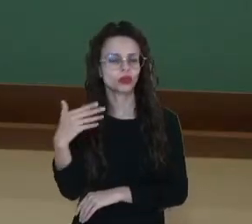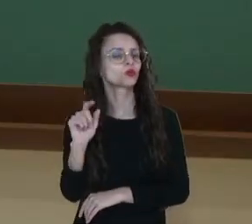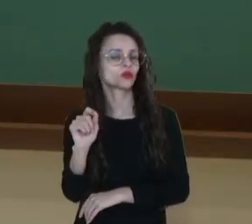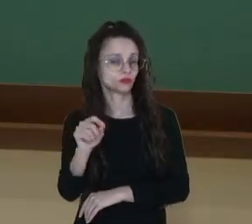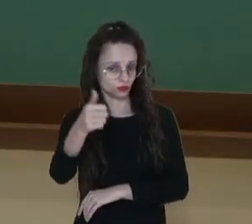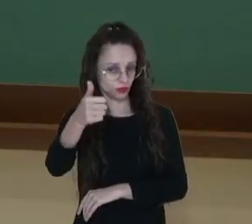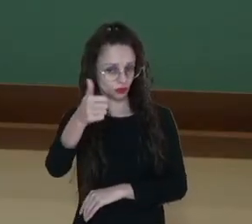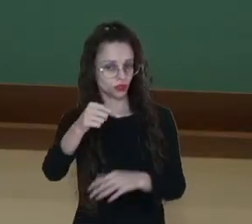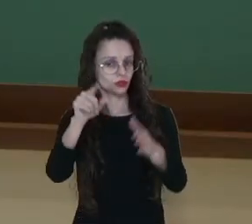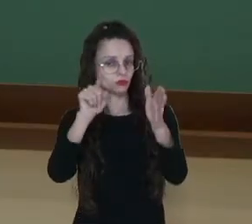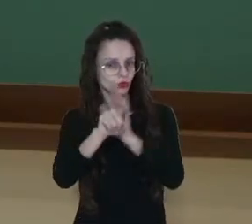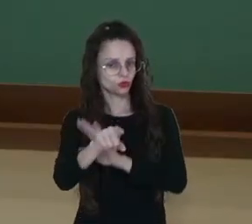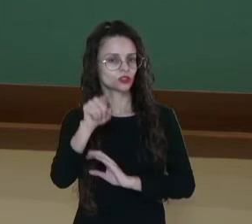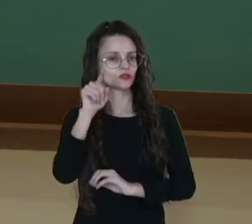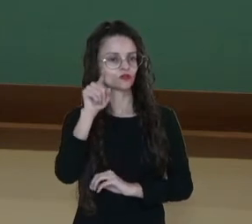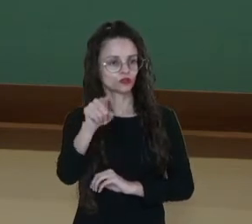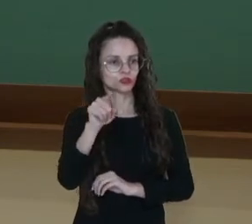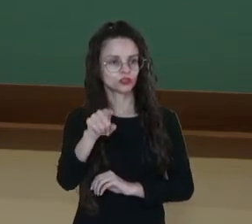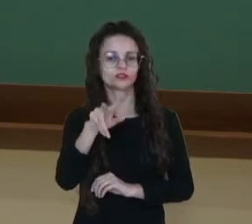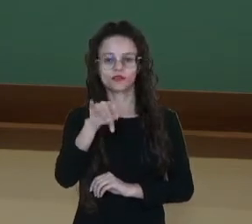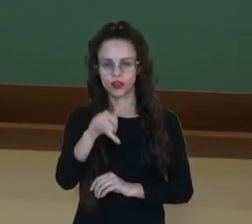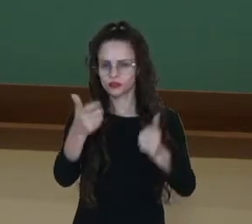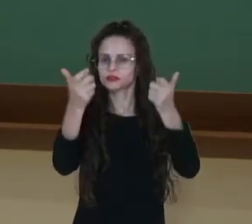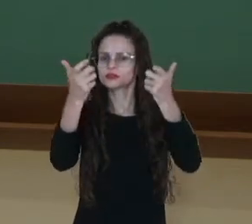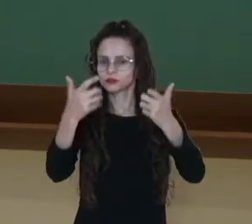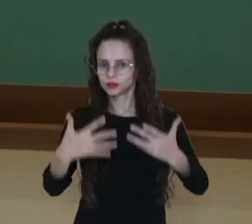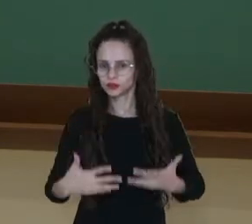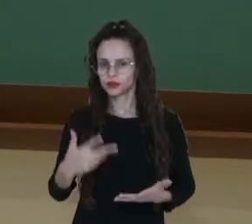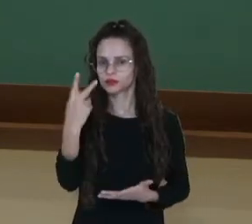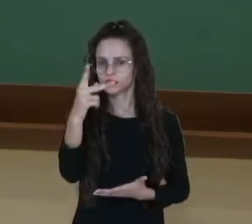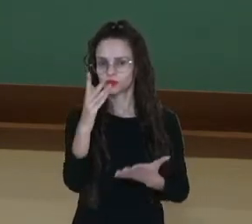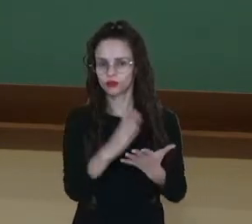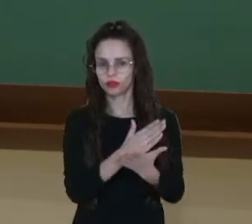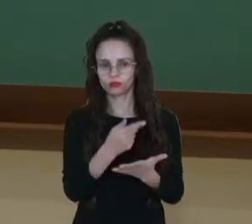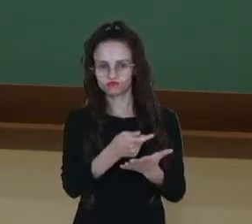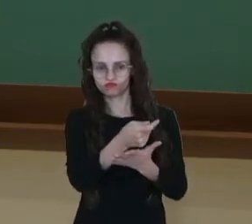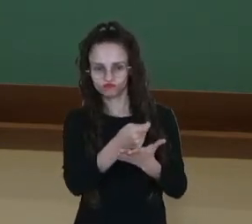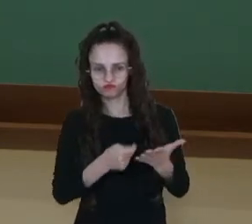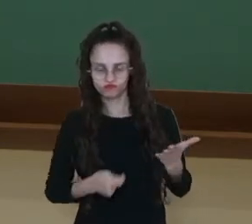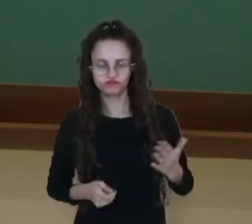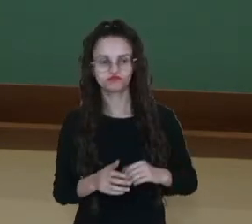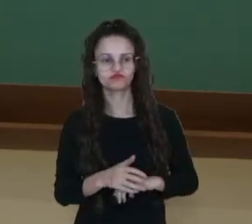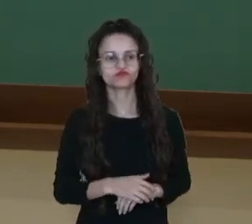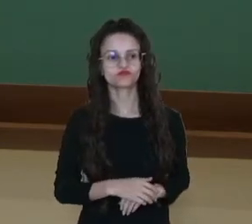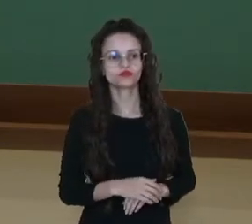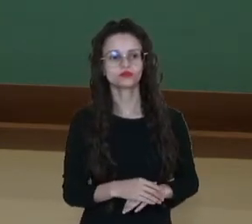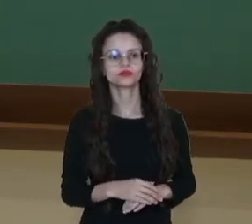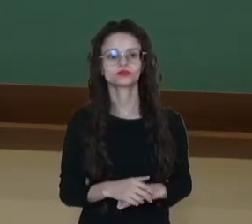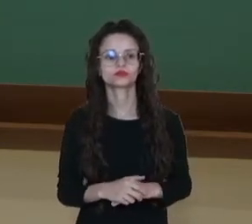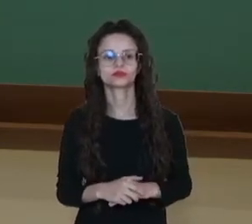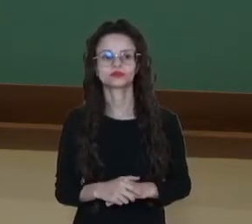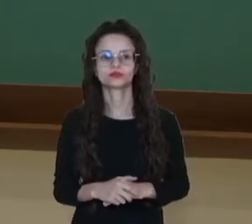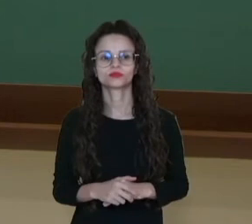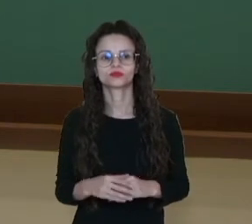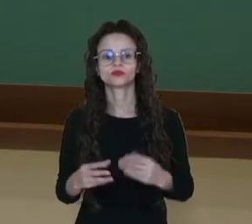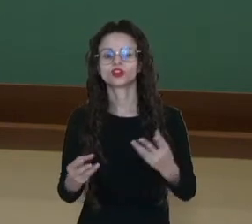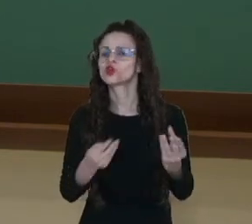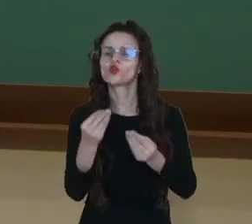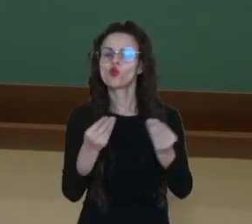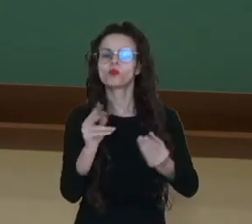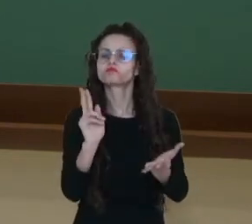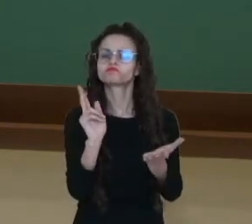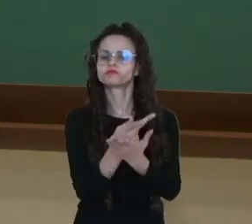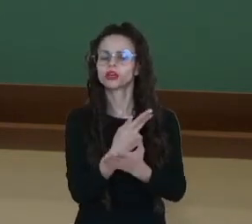primeiro questionamento que você vai estar ali descrevendo no seu caderno. E como vocês se